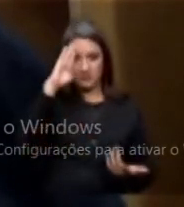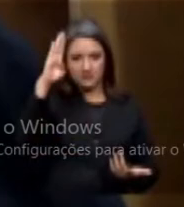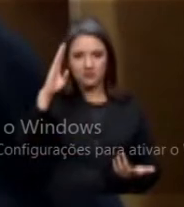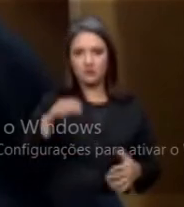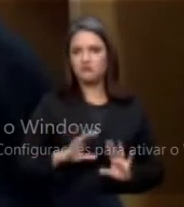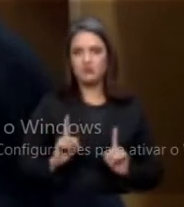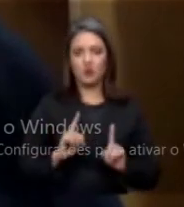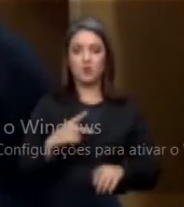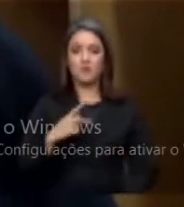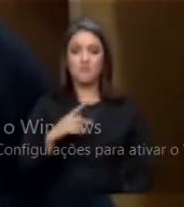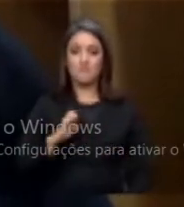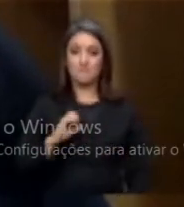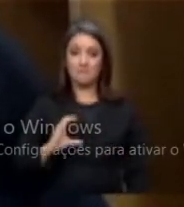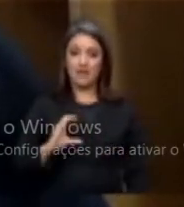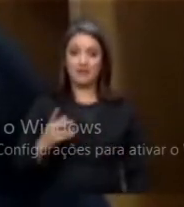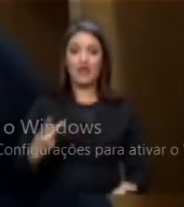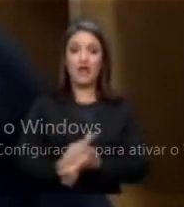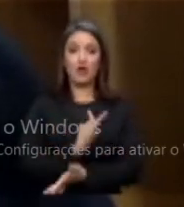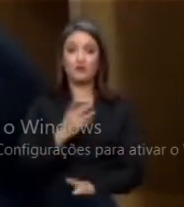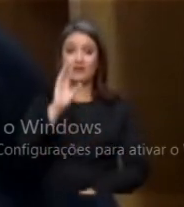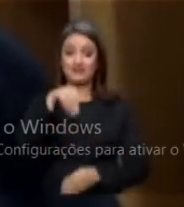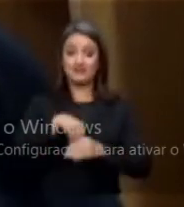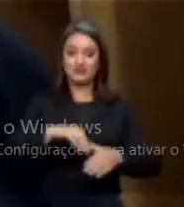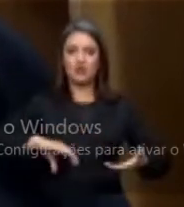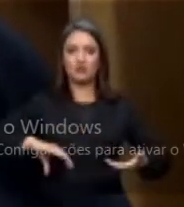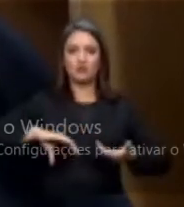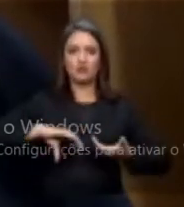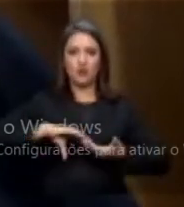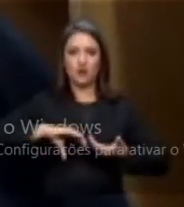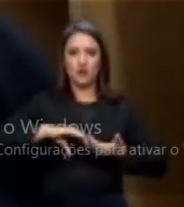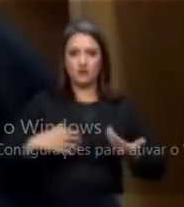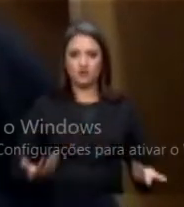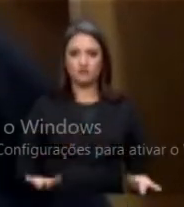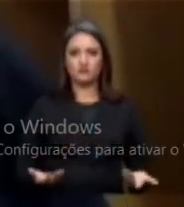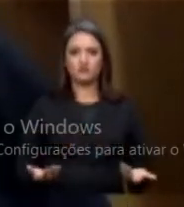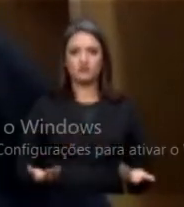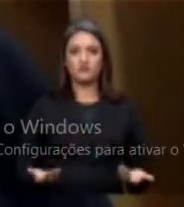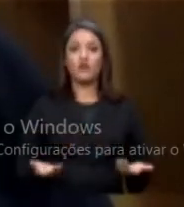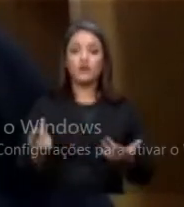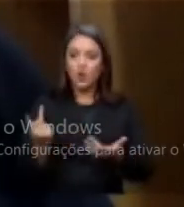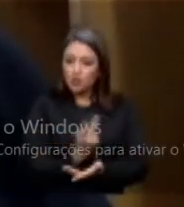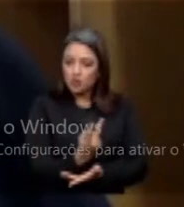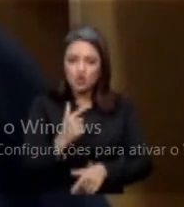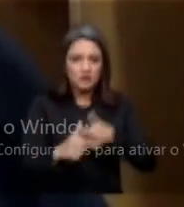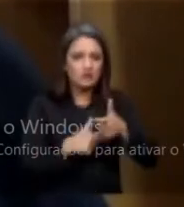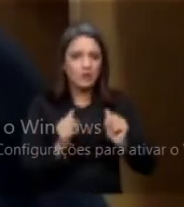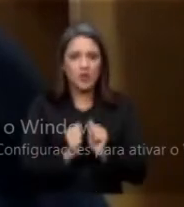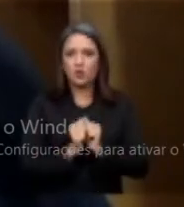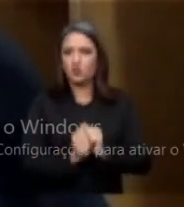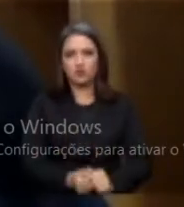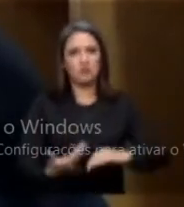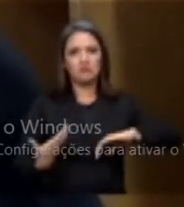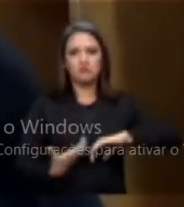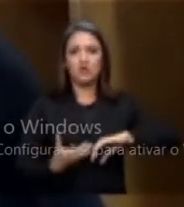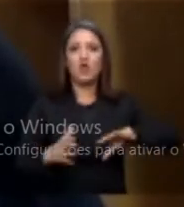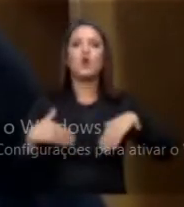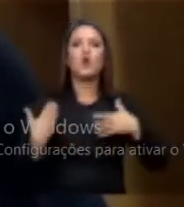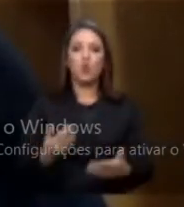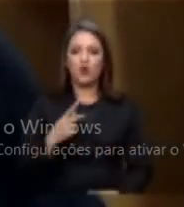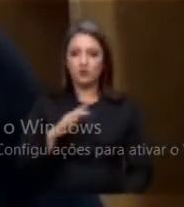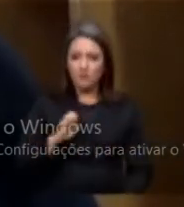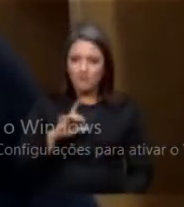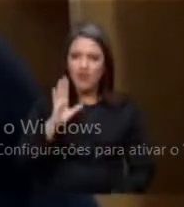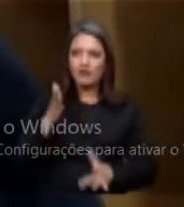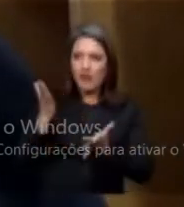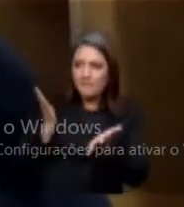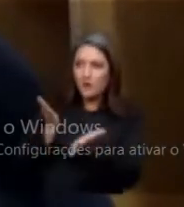PEC é feita dentro da Casa Legislativa e de modo bicameral. Quando ela é aprovada, a Casa sabe o que